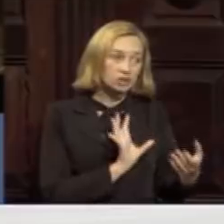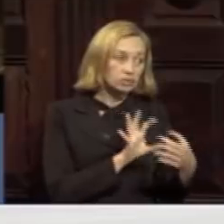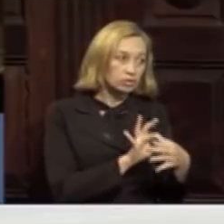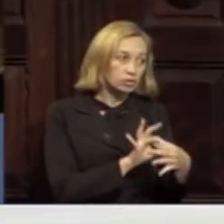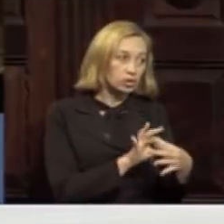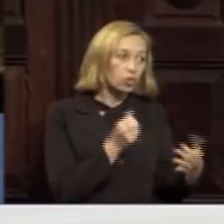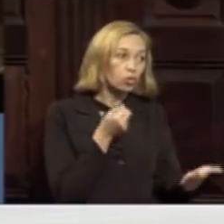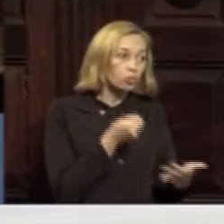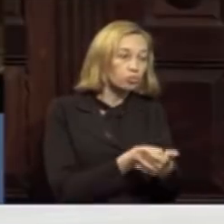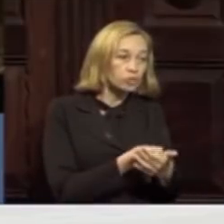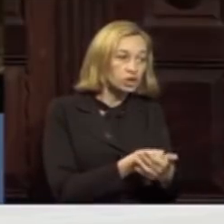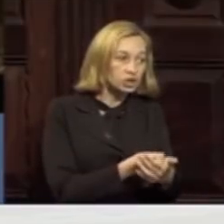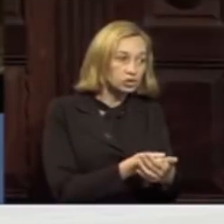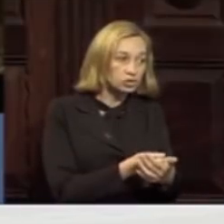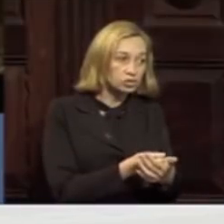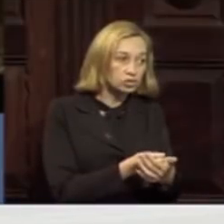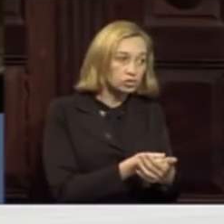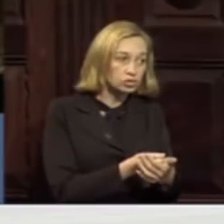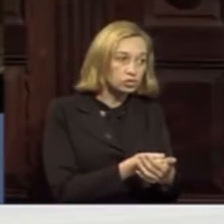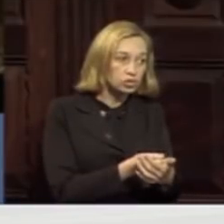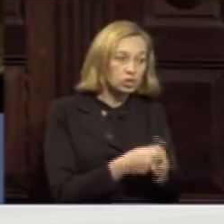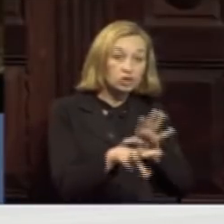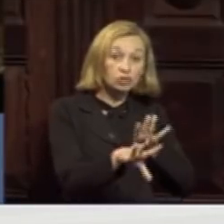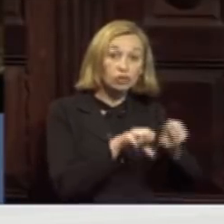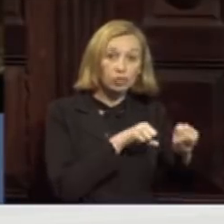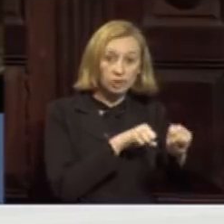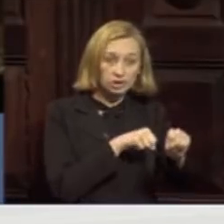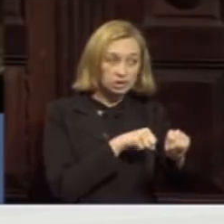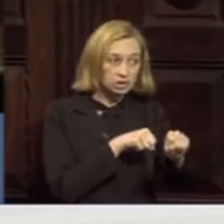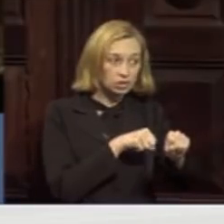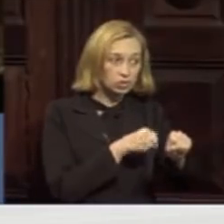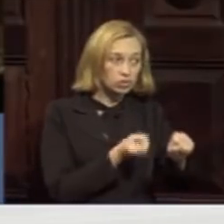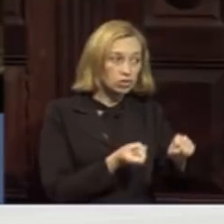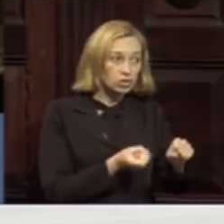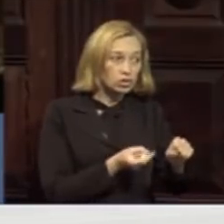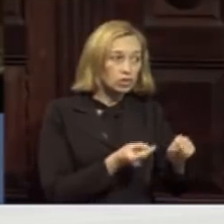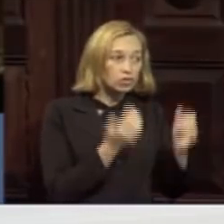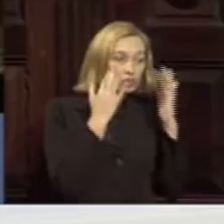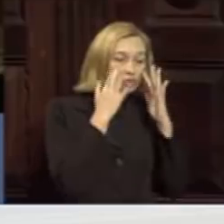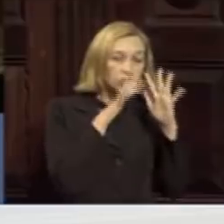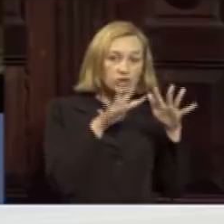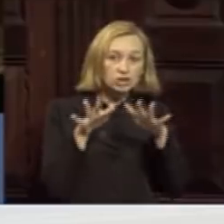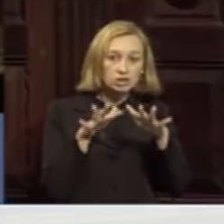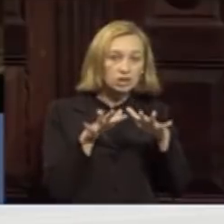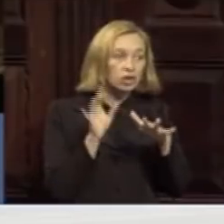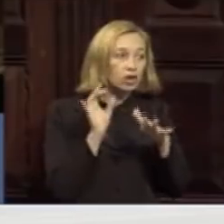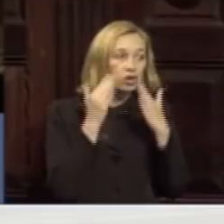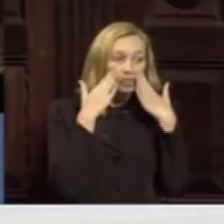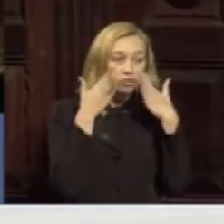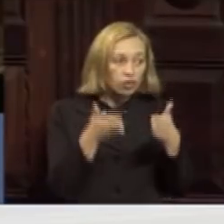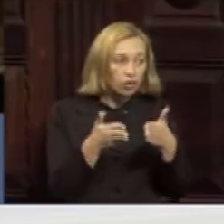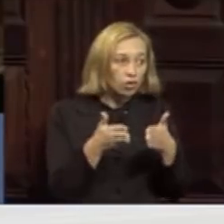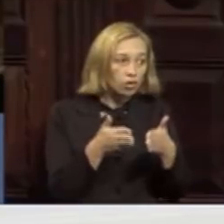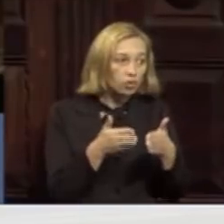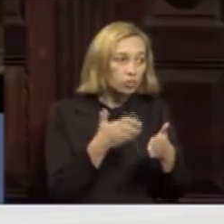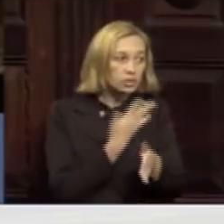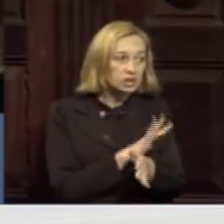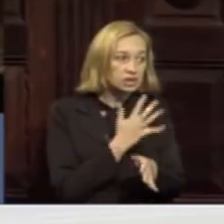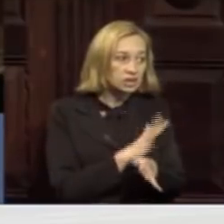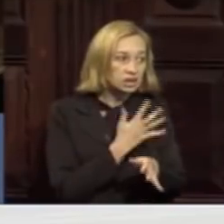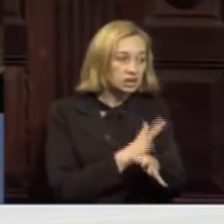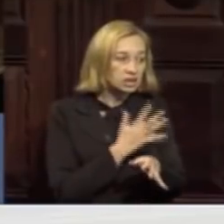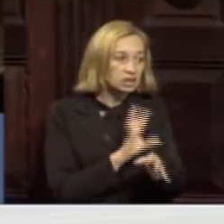cumprindo um papel de colégio de aplicação, ou seja, voltado sobretudo para a prática de